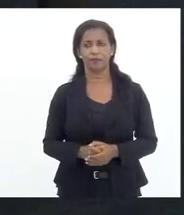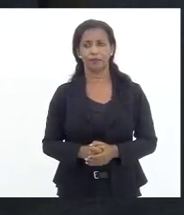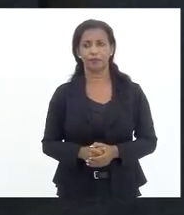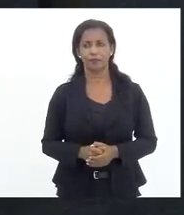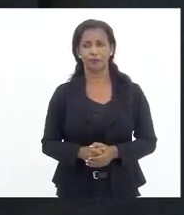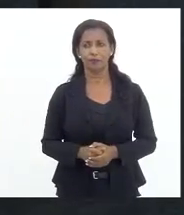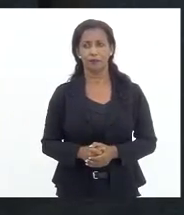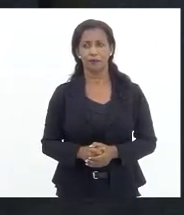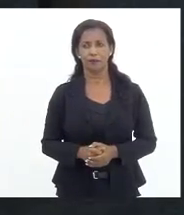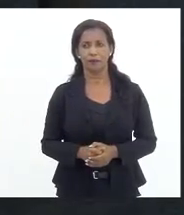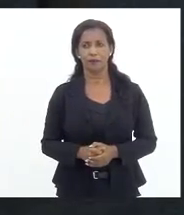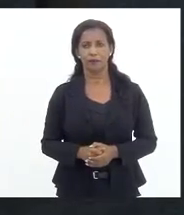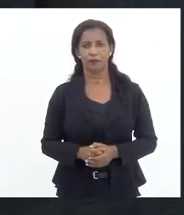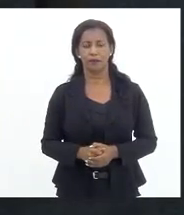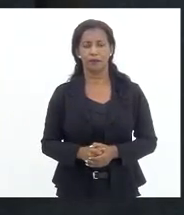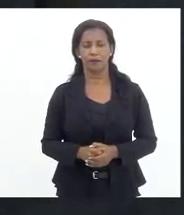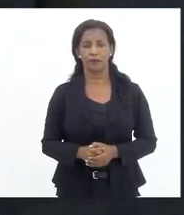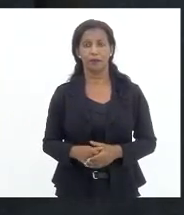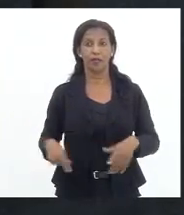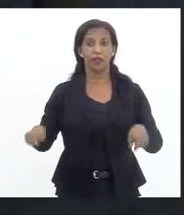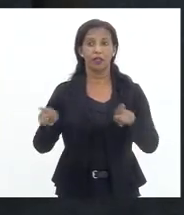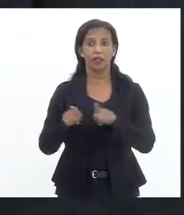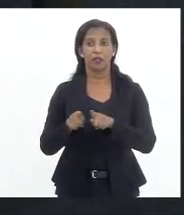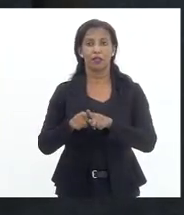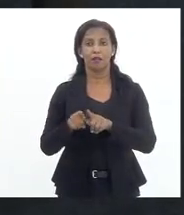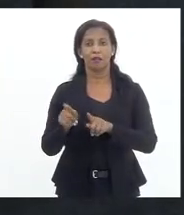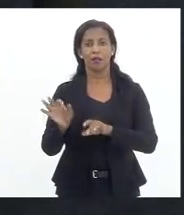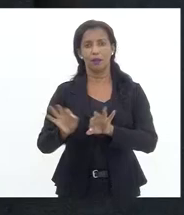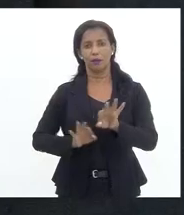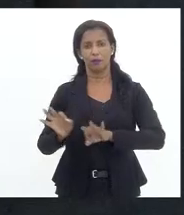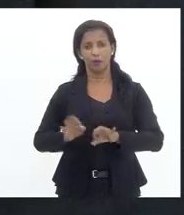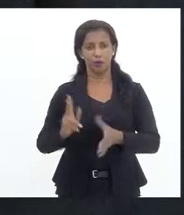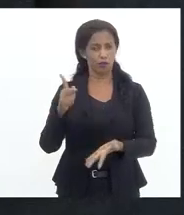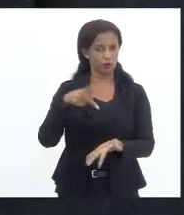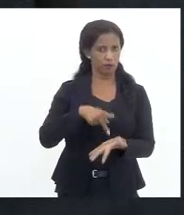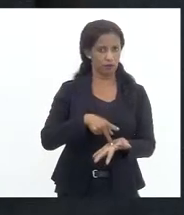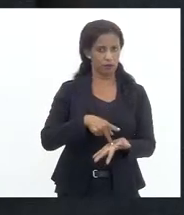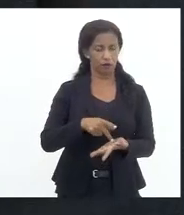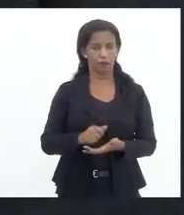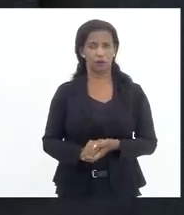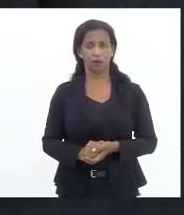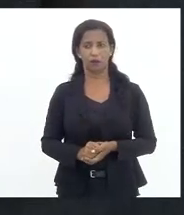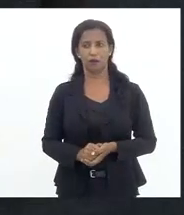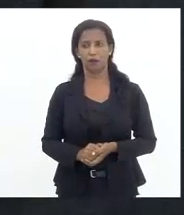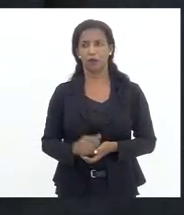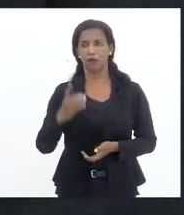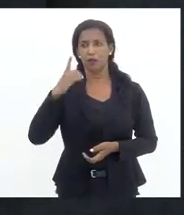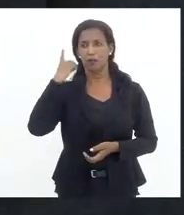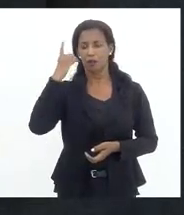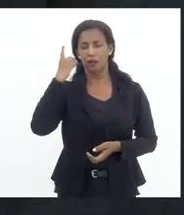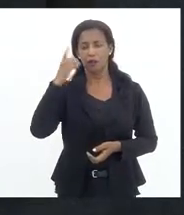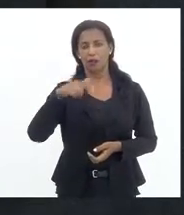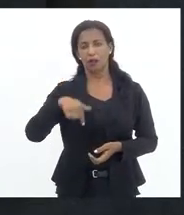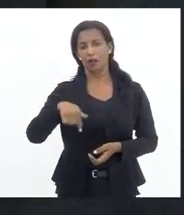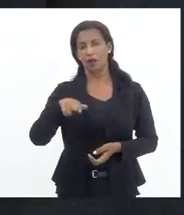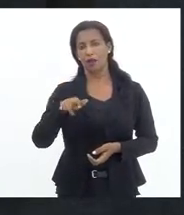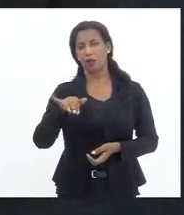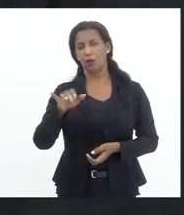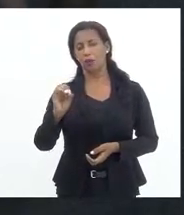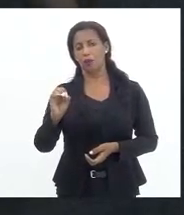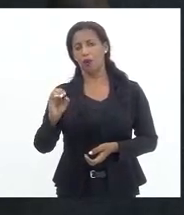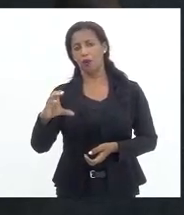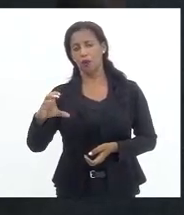Assim por, senhor presidente, também no projeto original, o deputado Knopoca